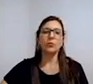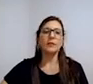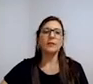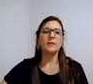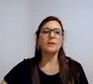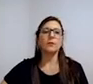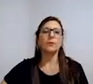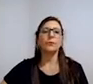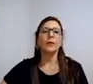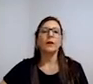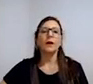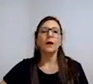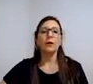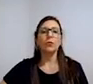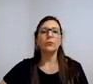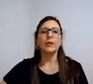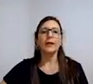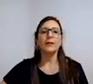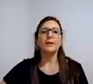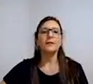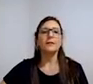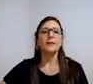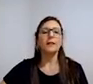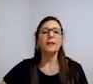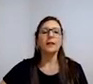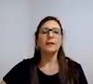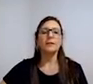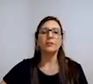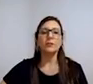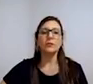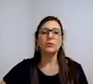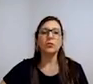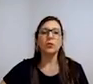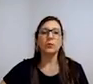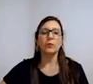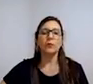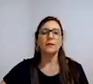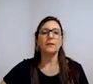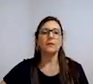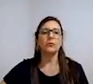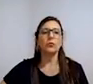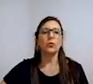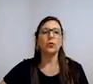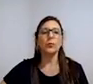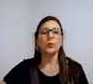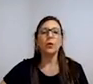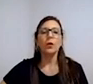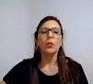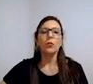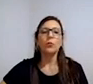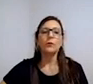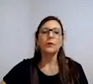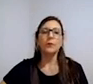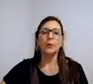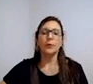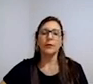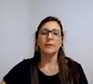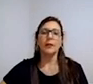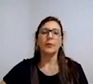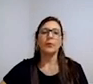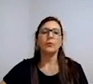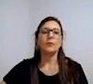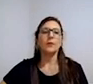de contração. Ao contrair-se, ele garante não só a movimentação do corpo, como também,